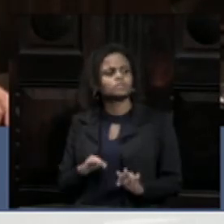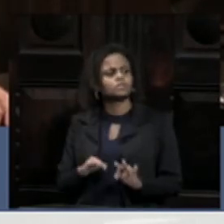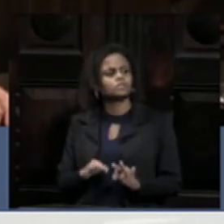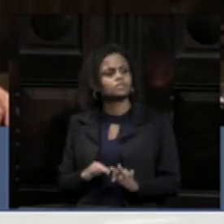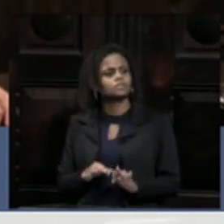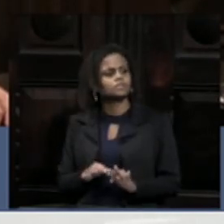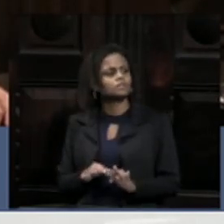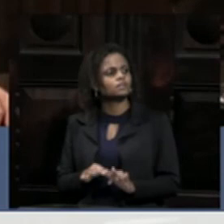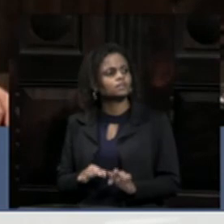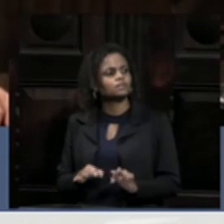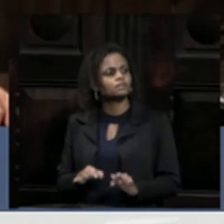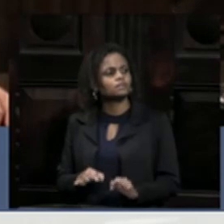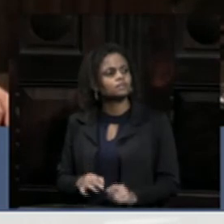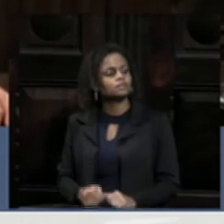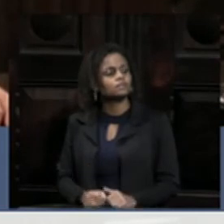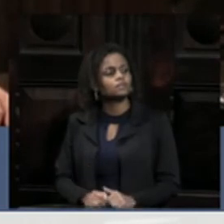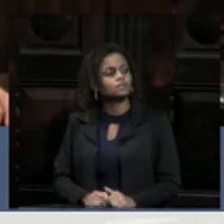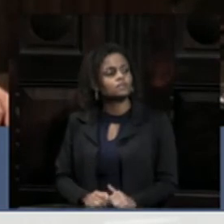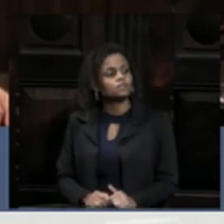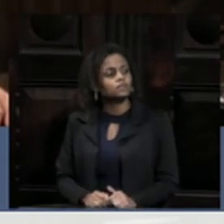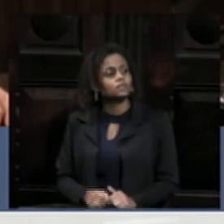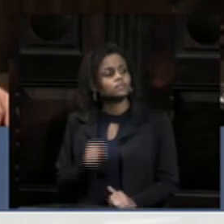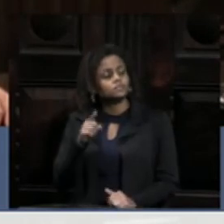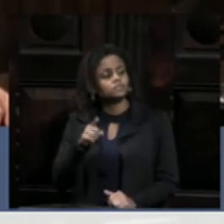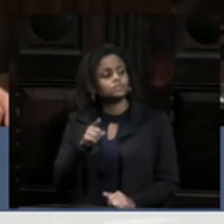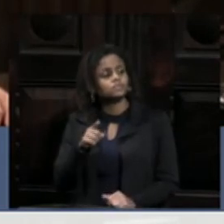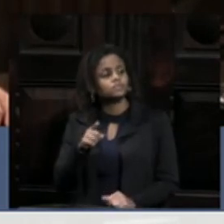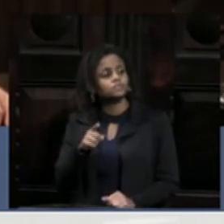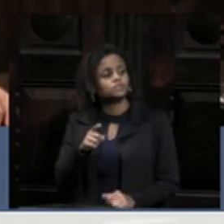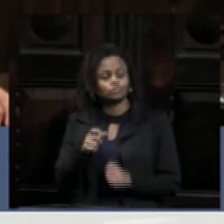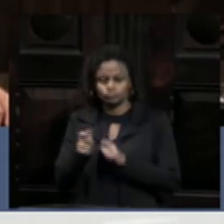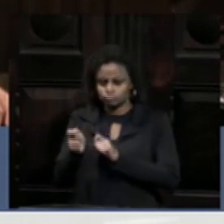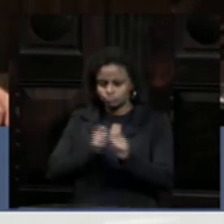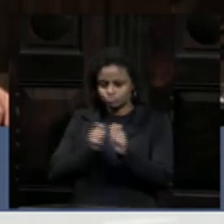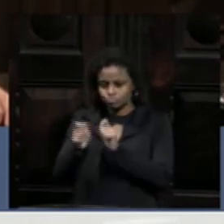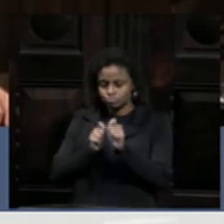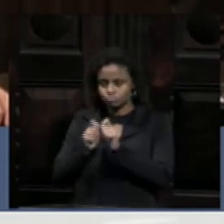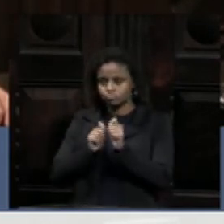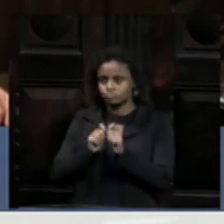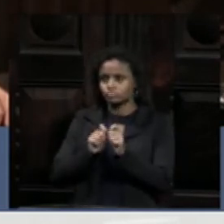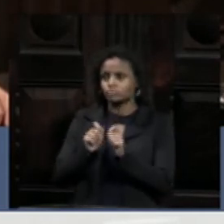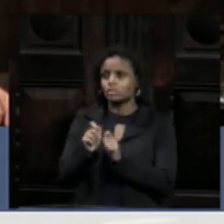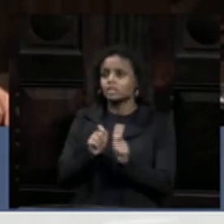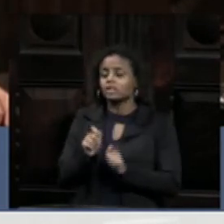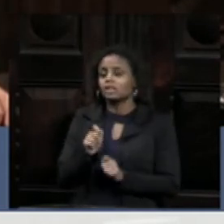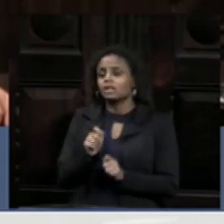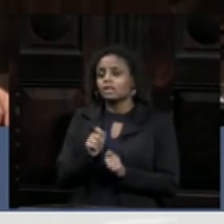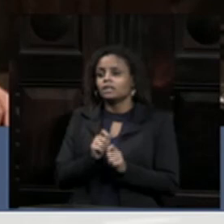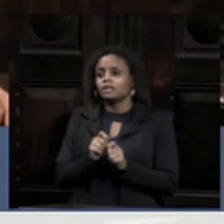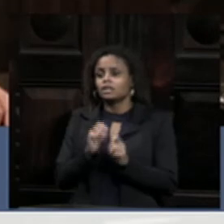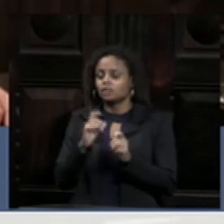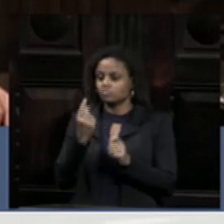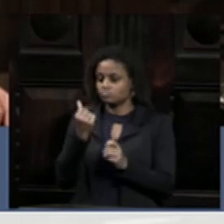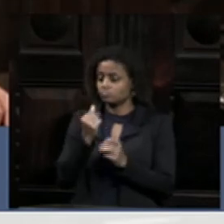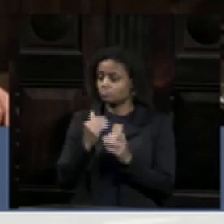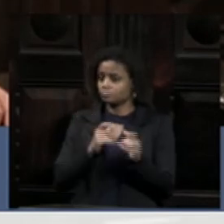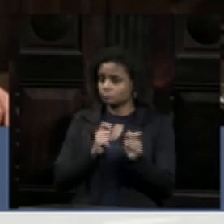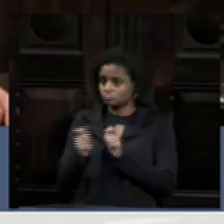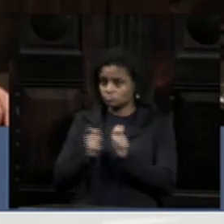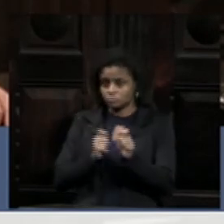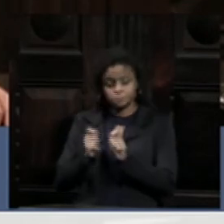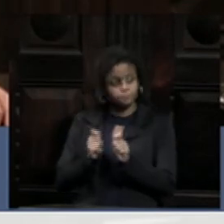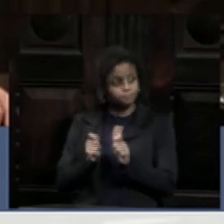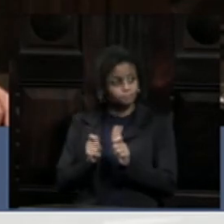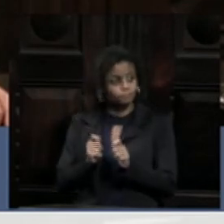certeza que o regime de recuperação fiscal deseja